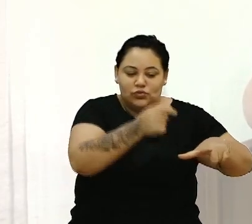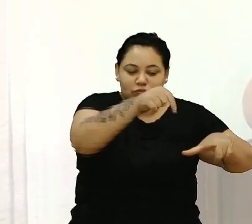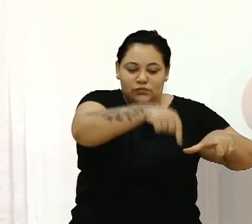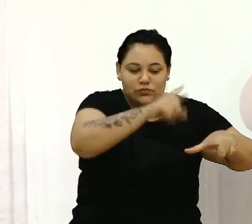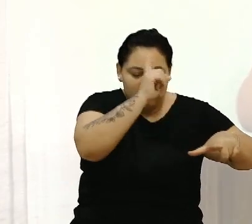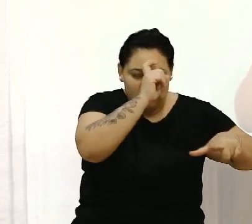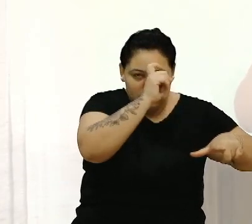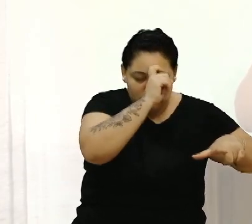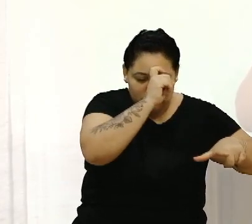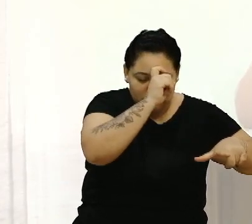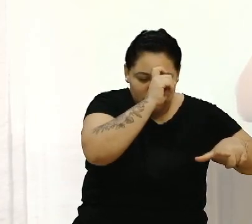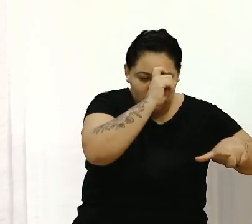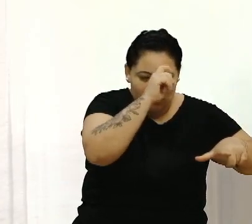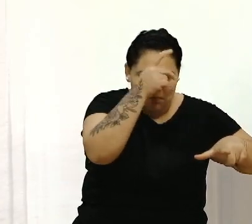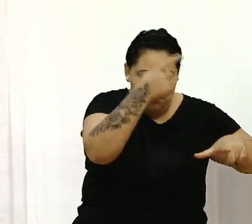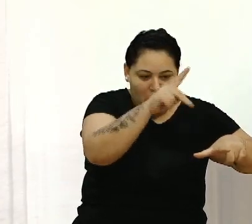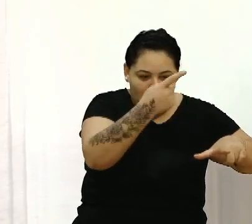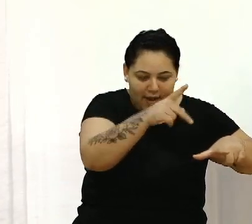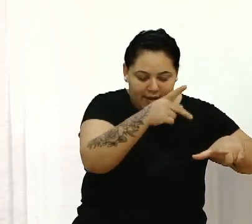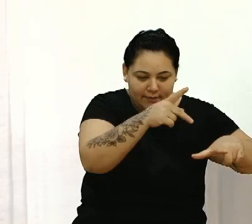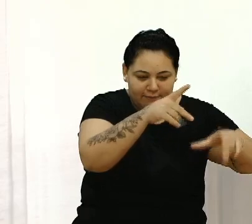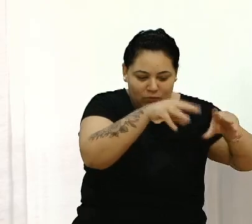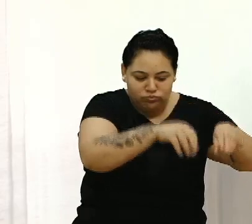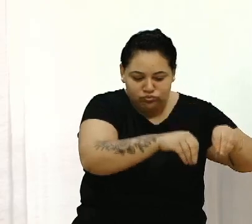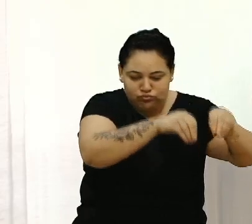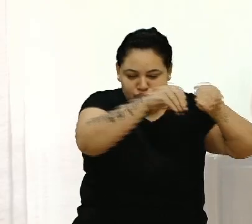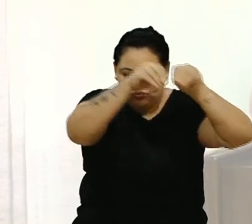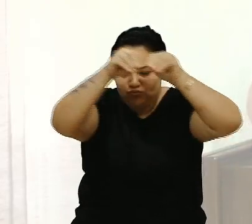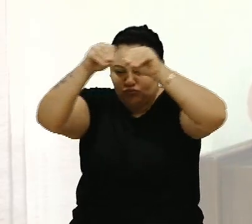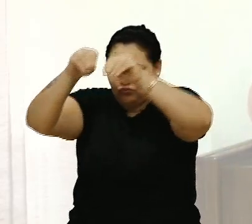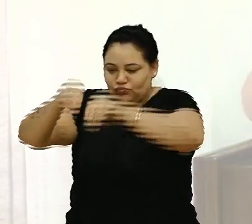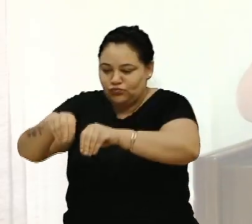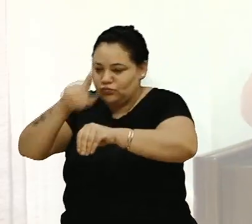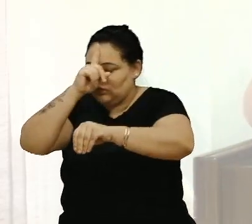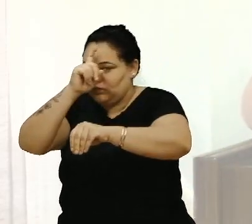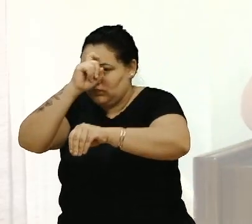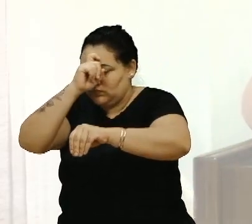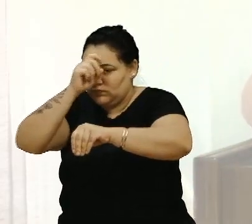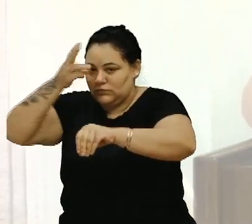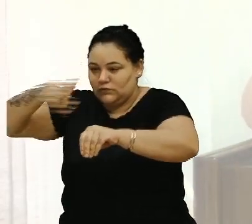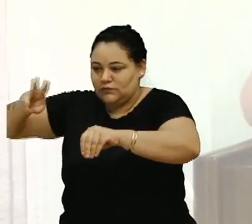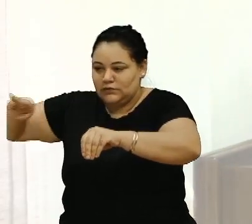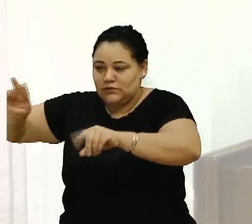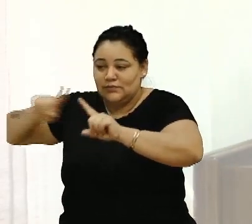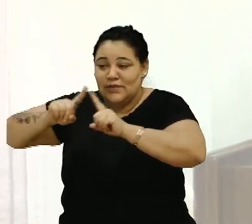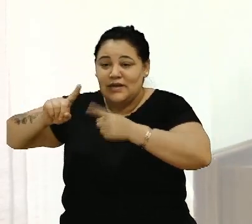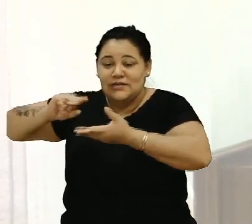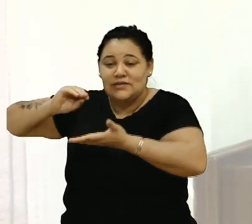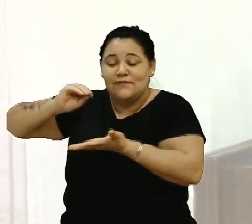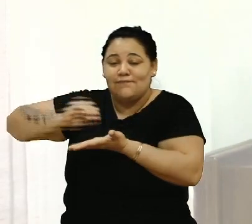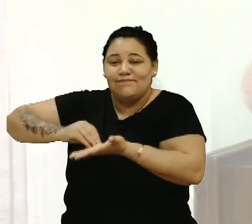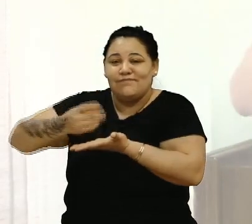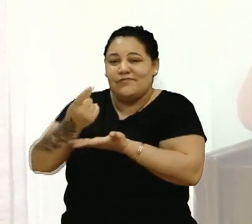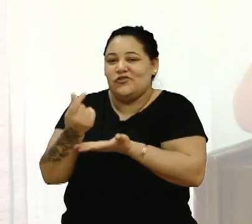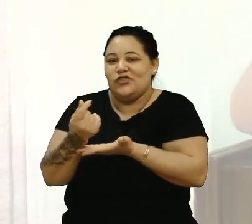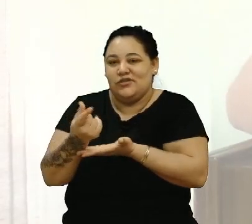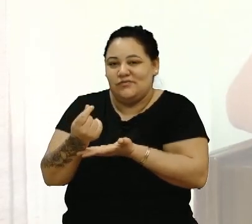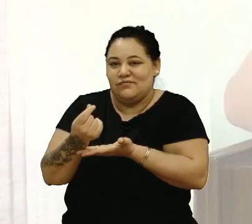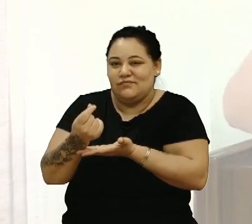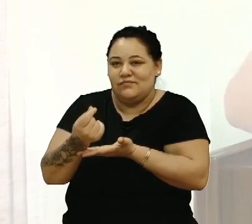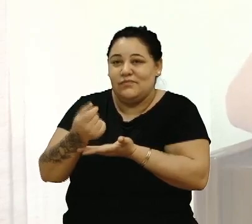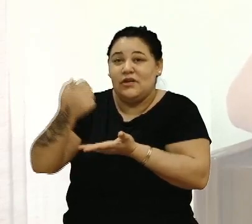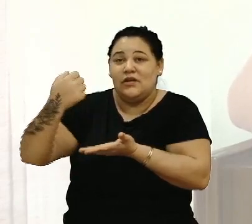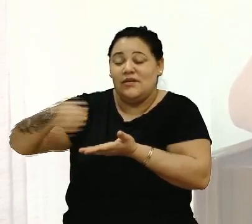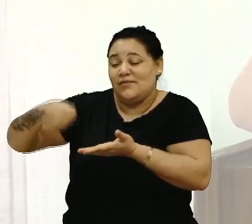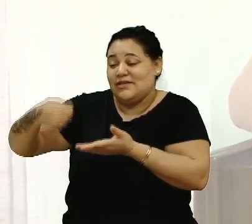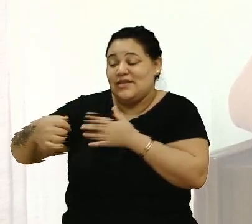de materno-infantil para o Hospital Virvir Ramos, porém, faltava dinheiro para que isso ocorresse. Precisava equipar toda